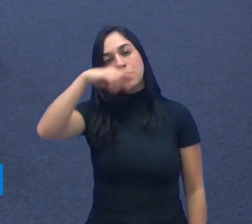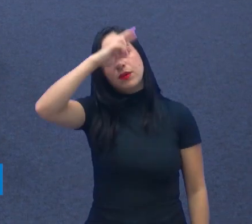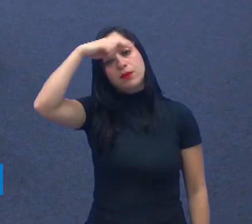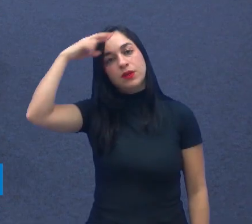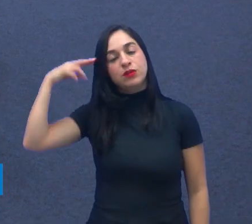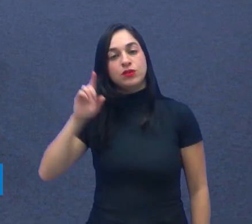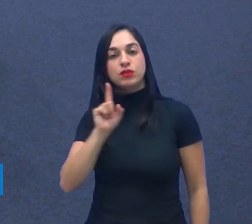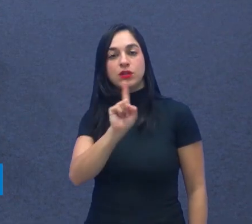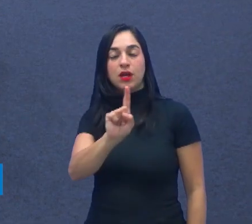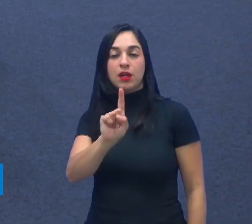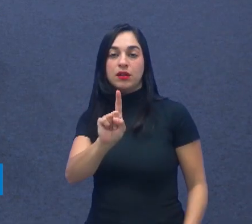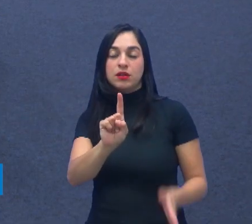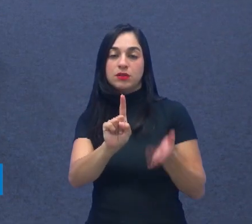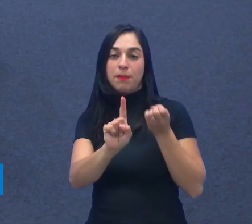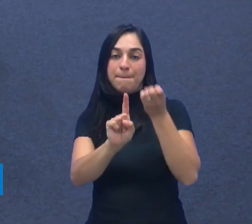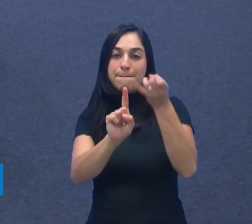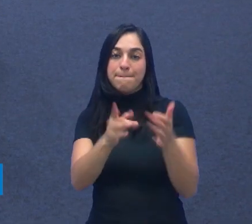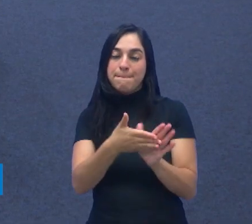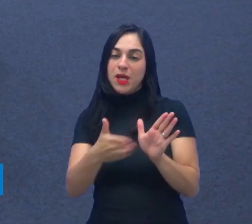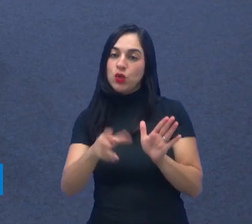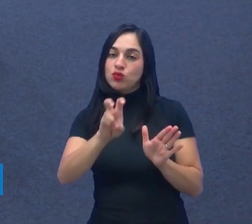tem o tempo de 5 minutos, vereador.